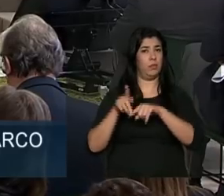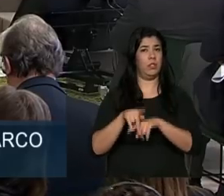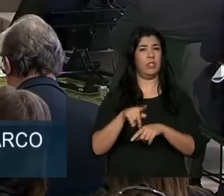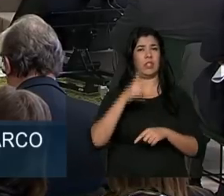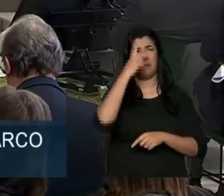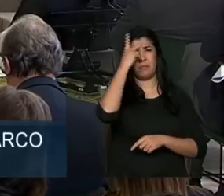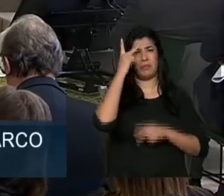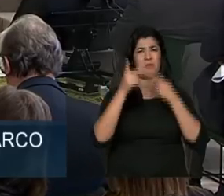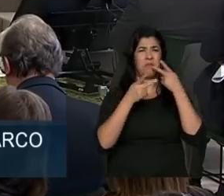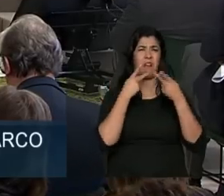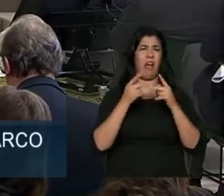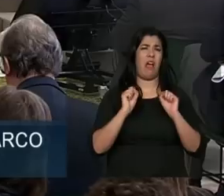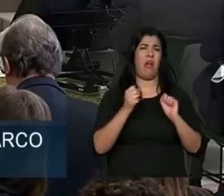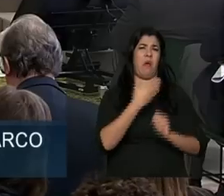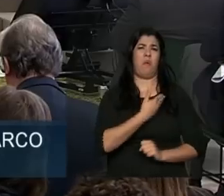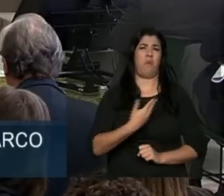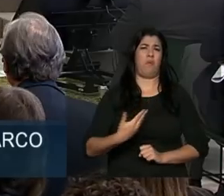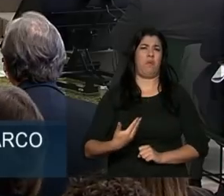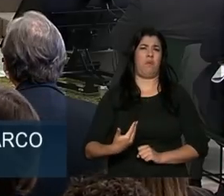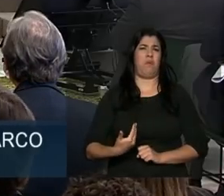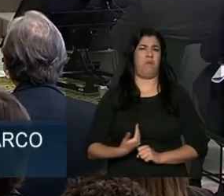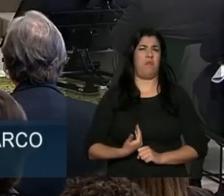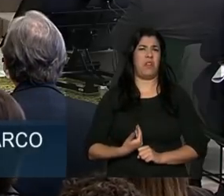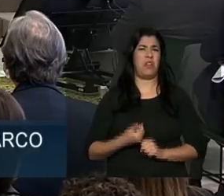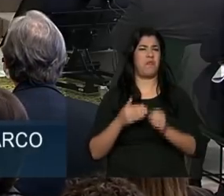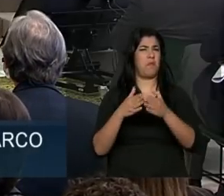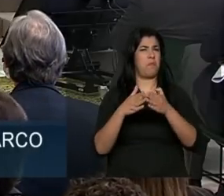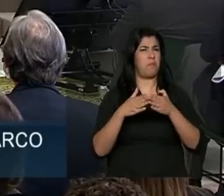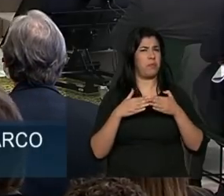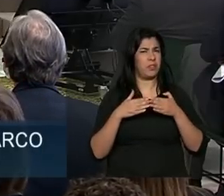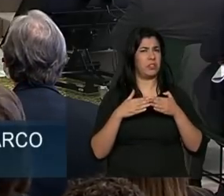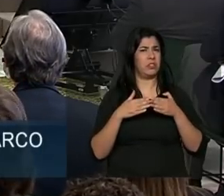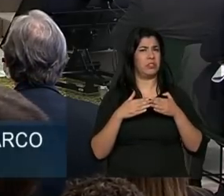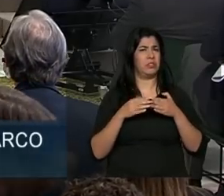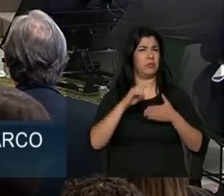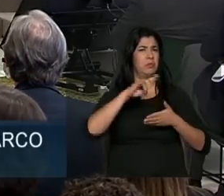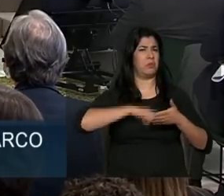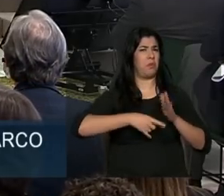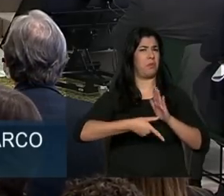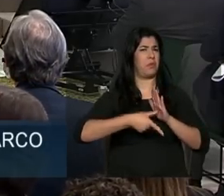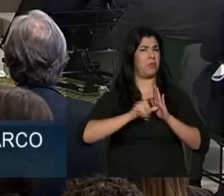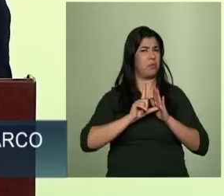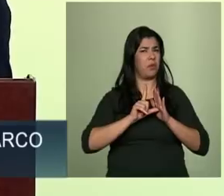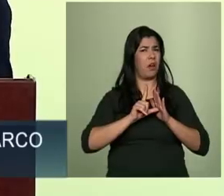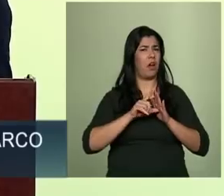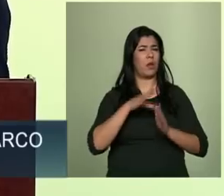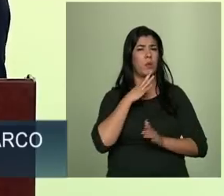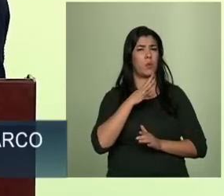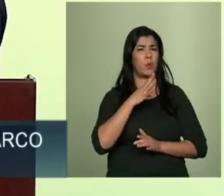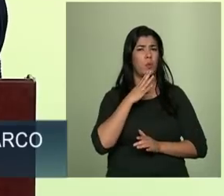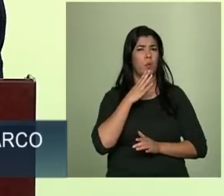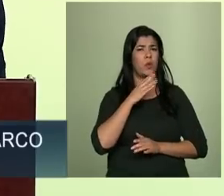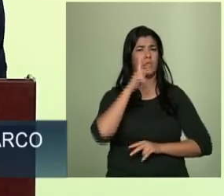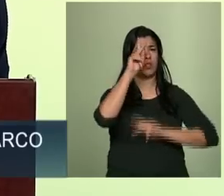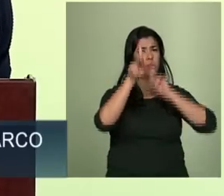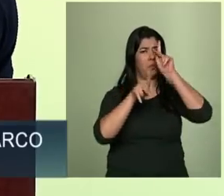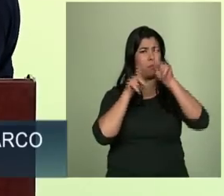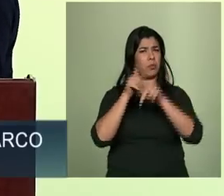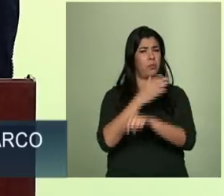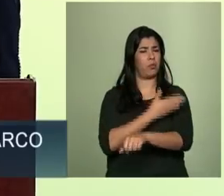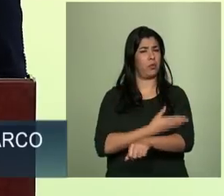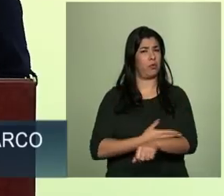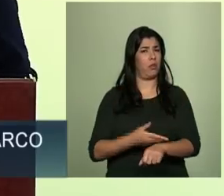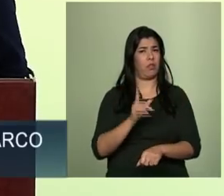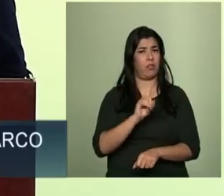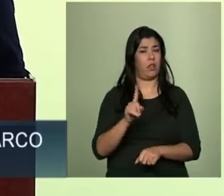ter acesso, o governo tinha tirado a autorização prévia. Não é verdade em relação aos povos tradicionais. E permite que